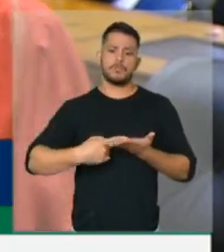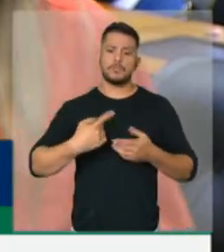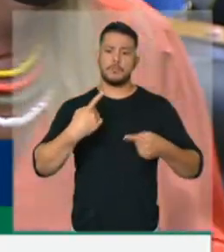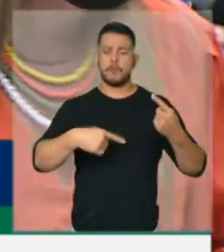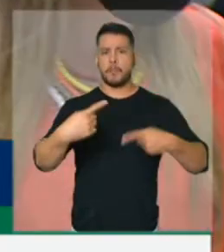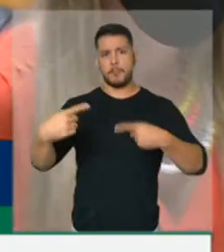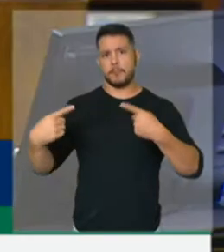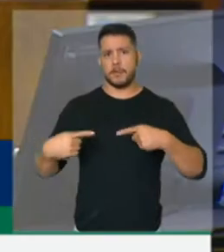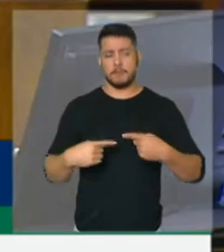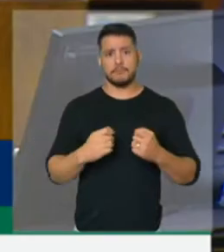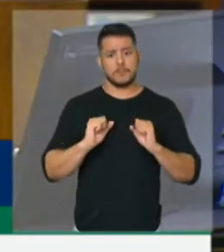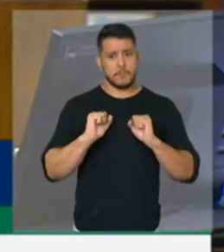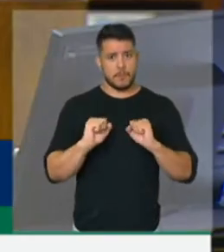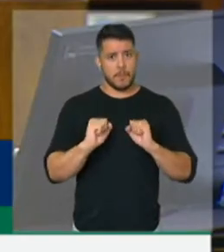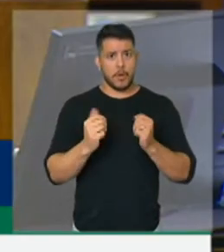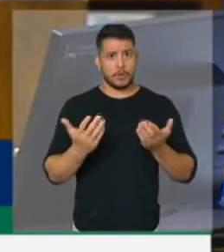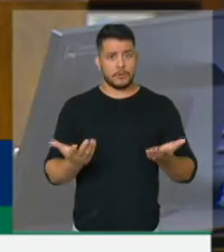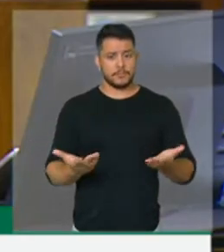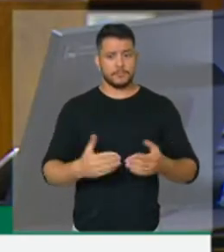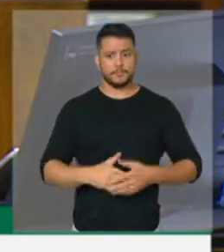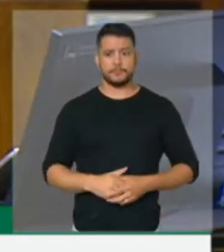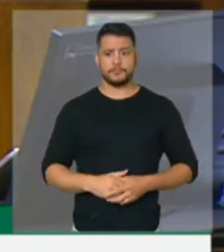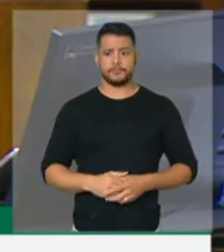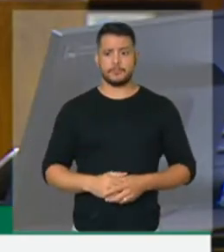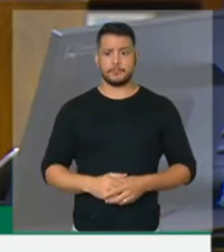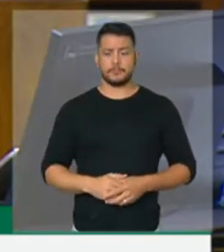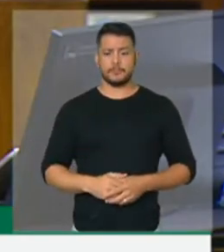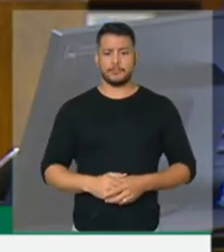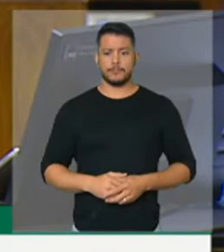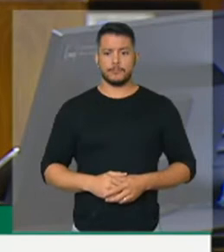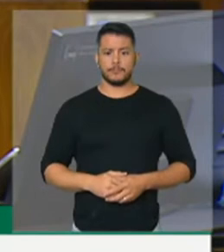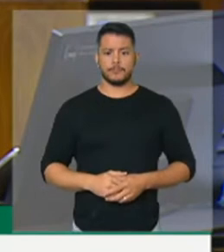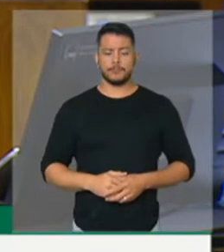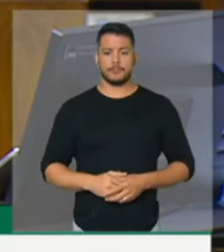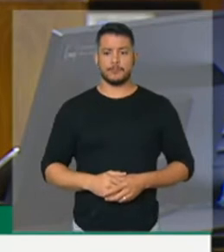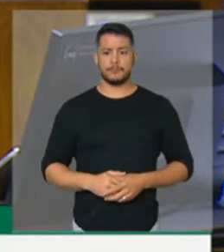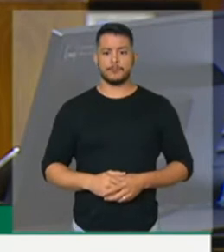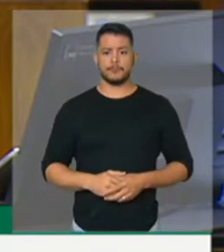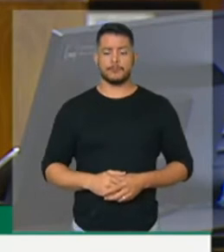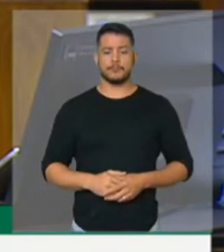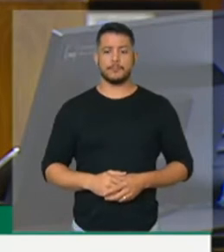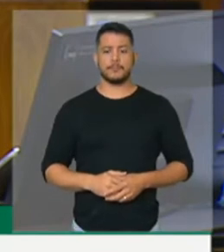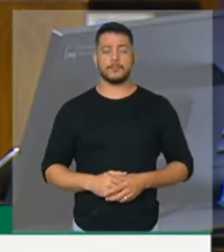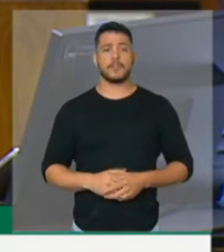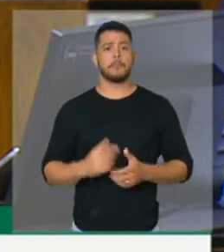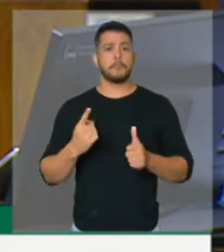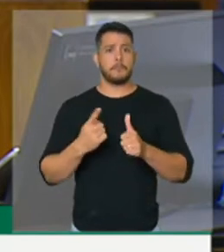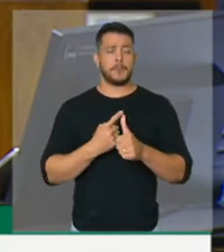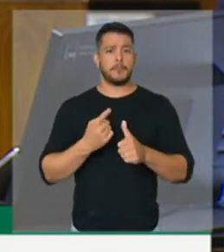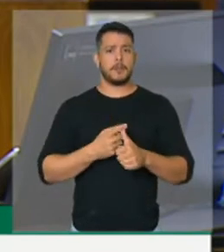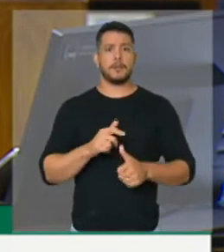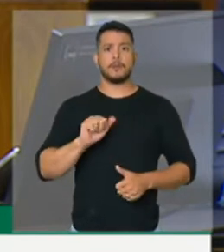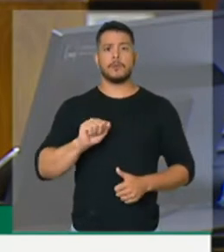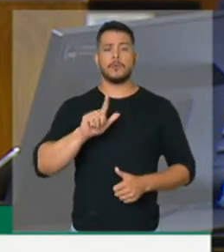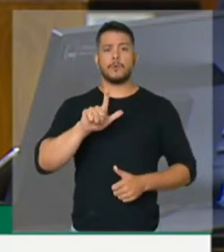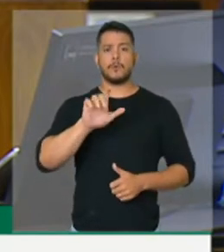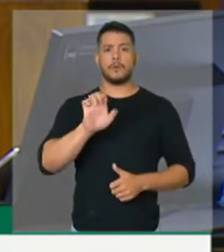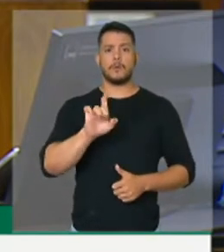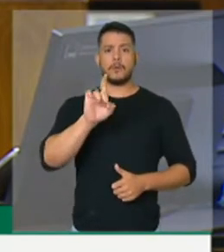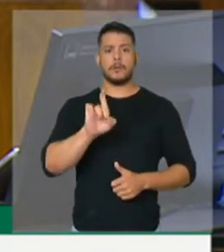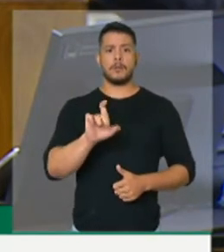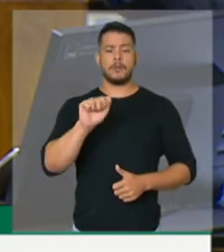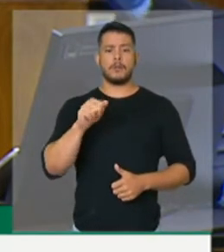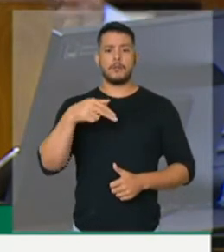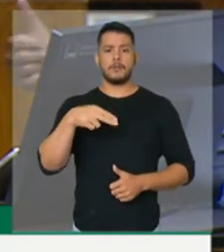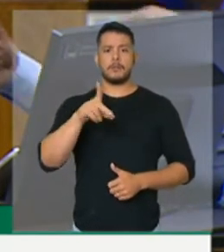É uma decisão dos líderes. Se quiser abrir mão, acordo, eu vou chamar o deputado Alexandre Leite para poder falar uma questão de ordem,